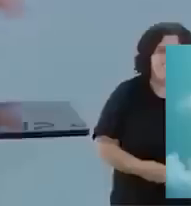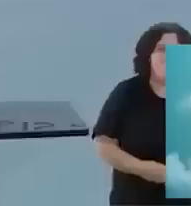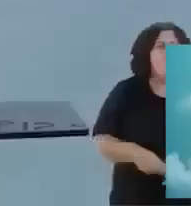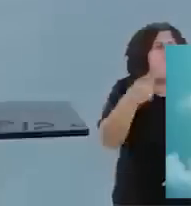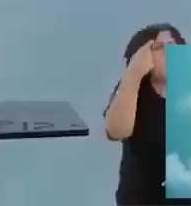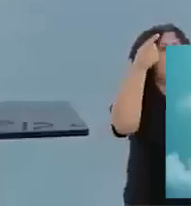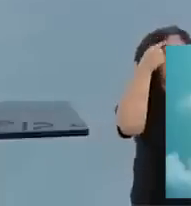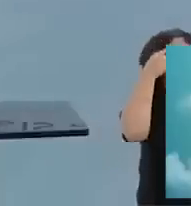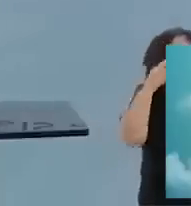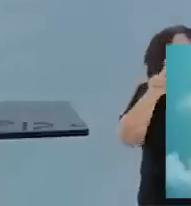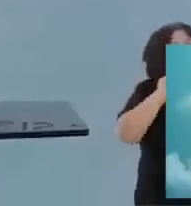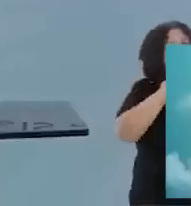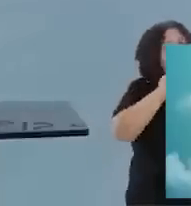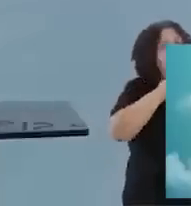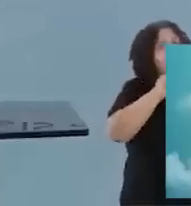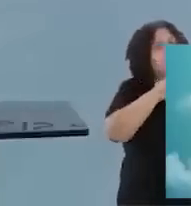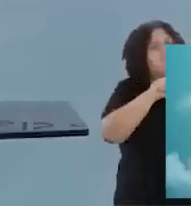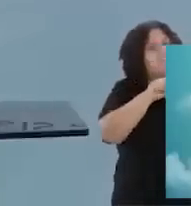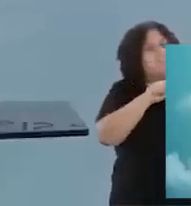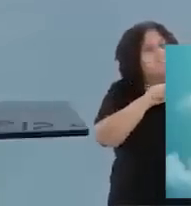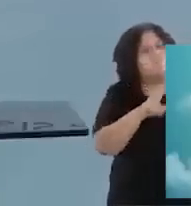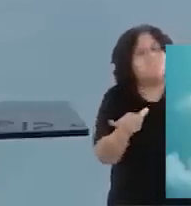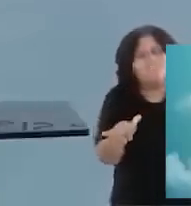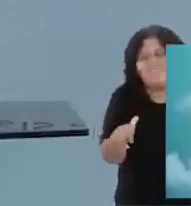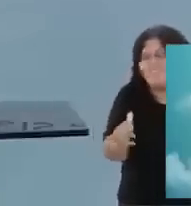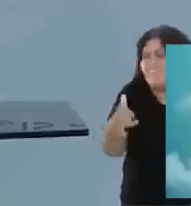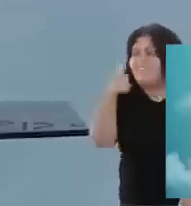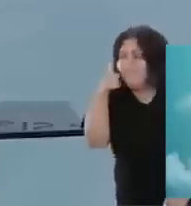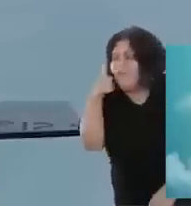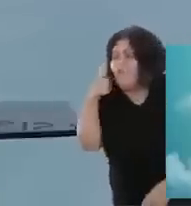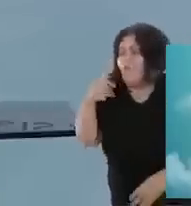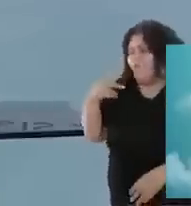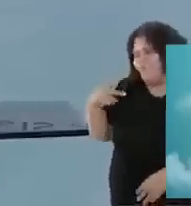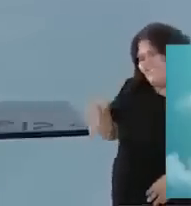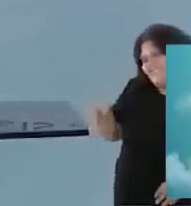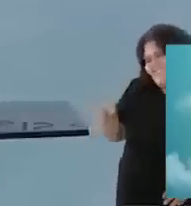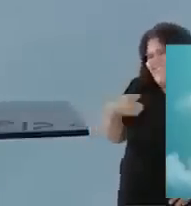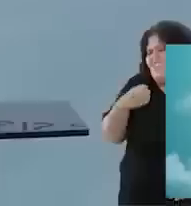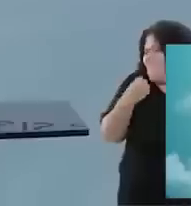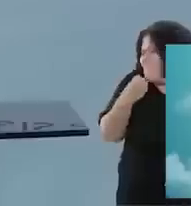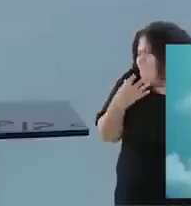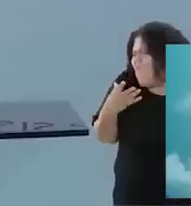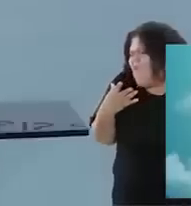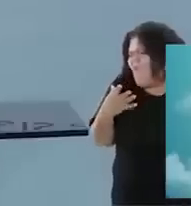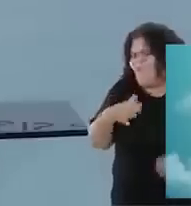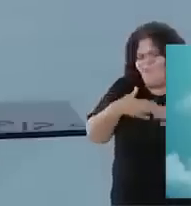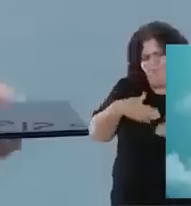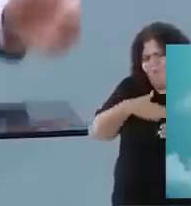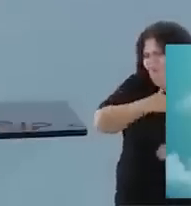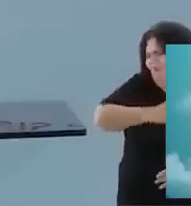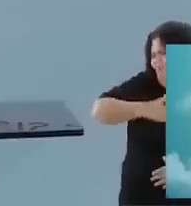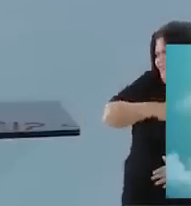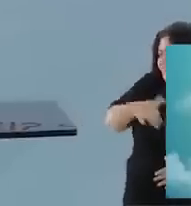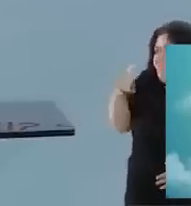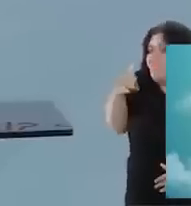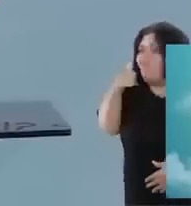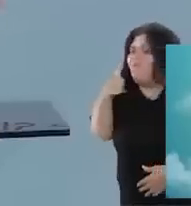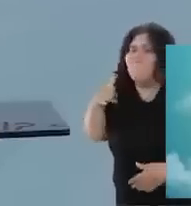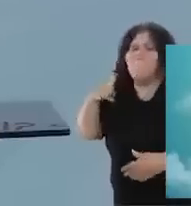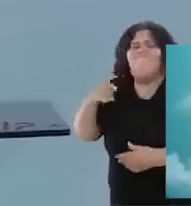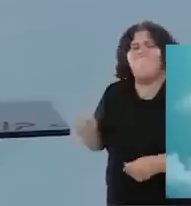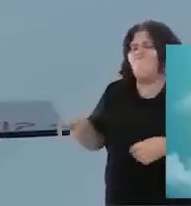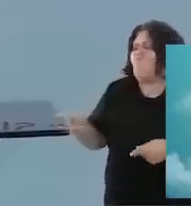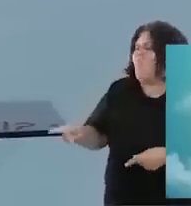Mas vamos pensar na terceira possibilidade. Você liga para o seu amigo e fala, rapaz, olha, eu gosto tanto de você, você faz tanta falta, eu vou preparar um